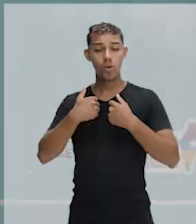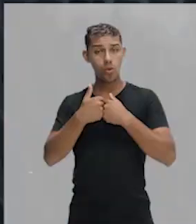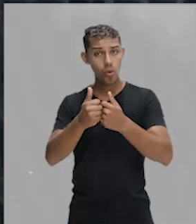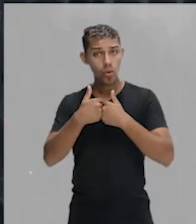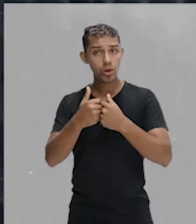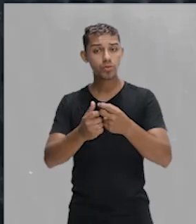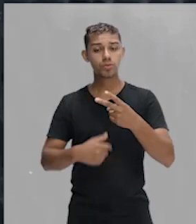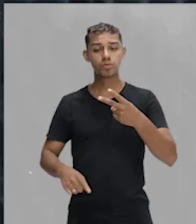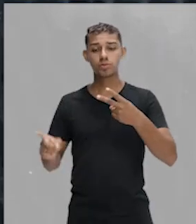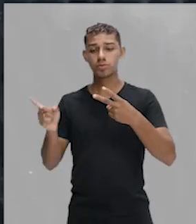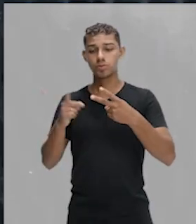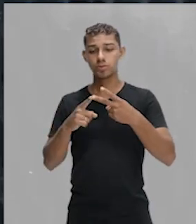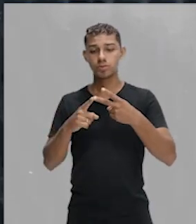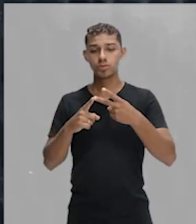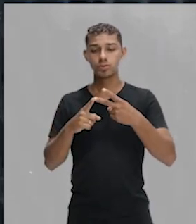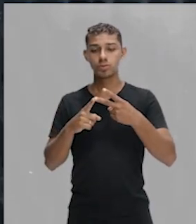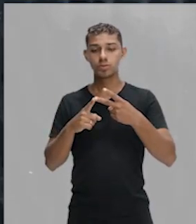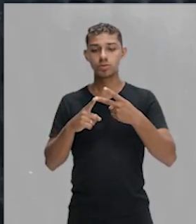tenho